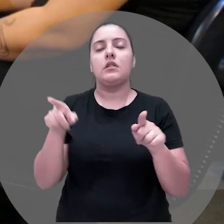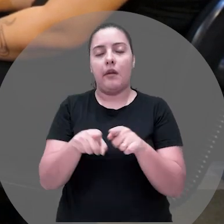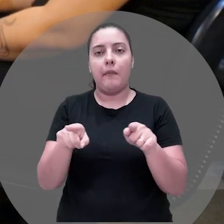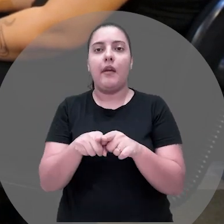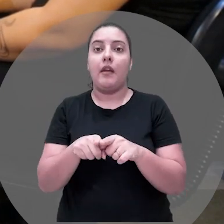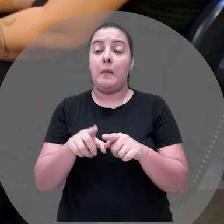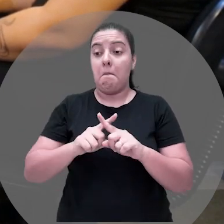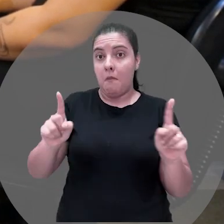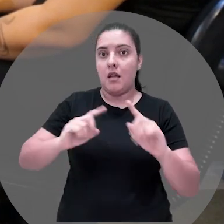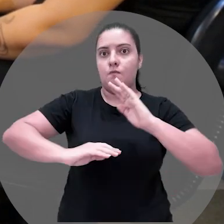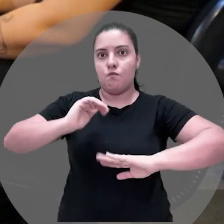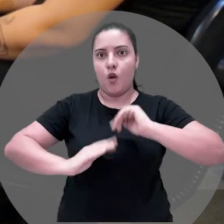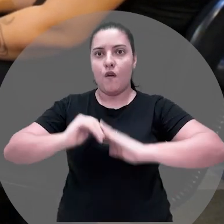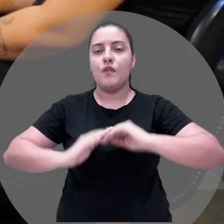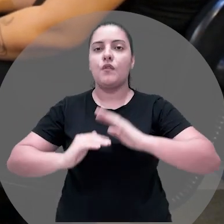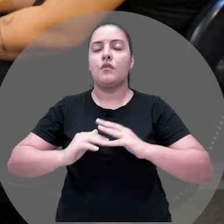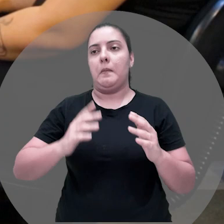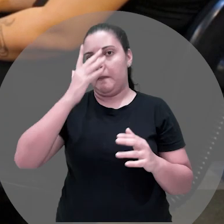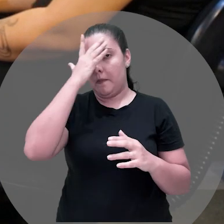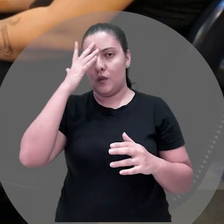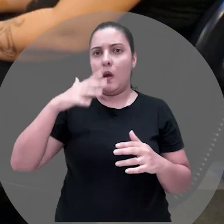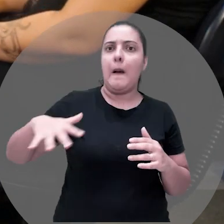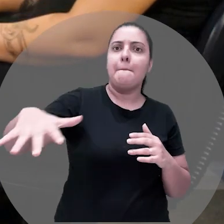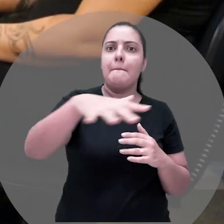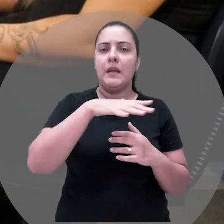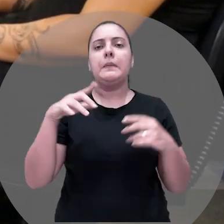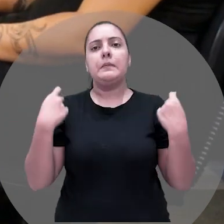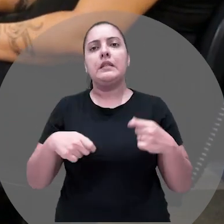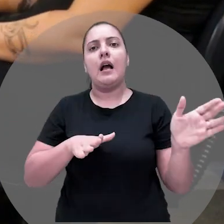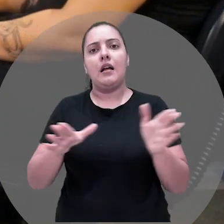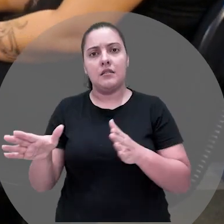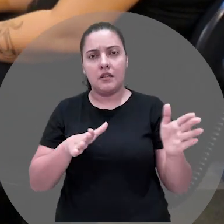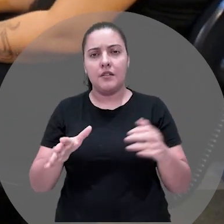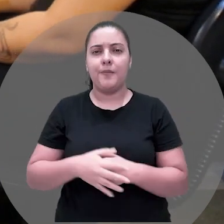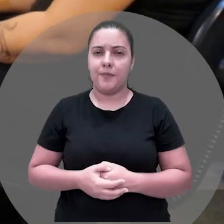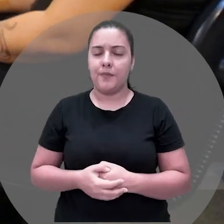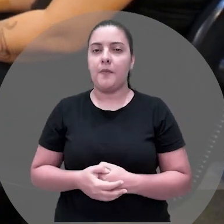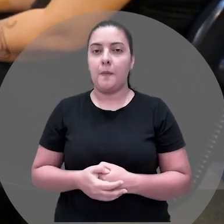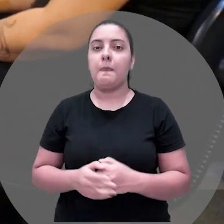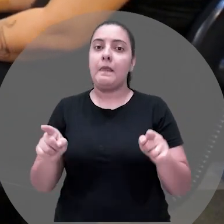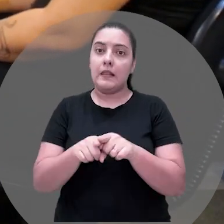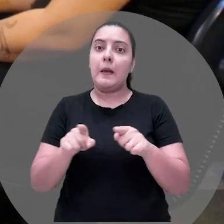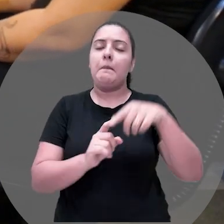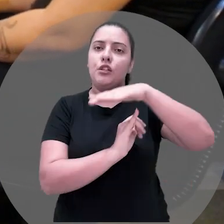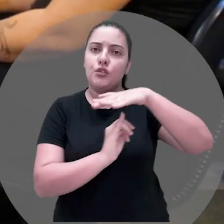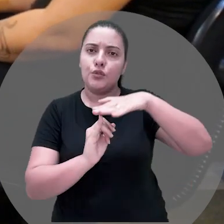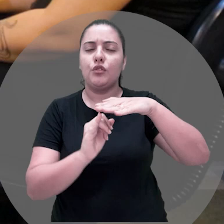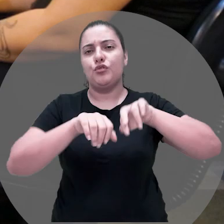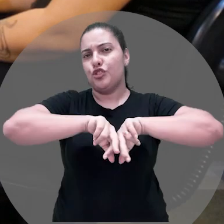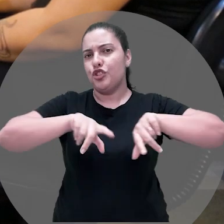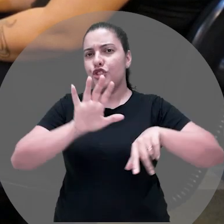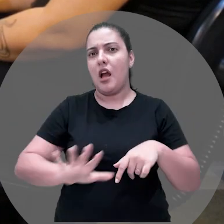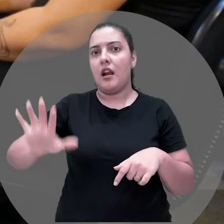acolhimento para melhorar cada vez mais o atendimento também as pessoas que têm esse respeito eu acho que assim o mais importante